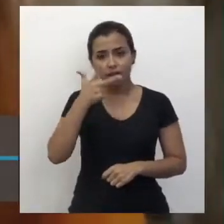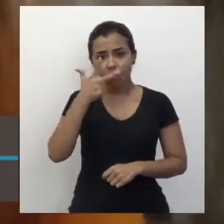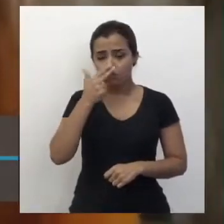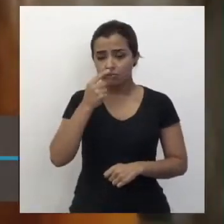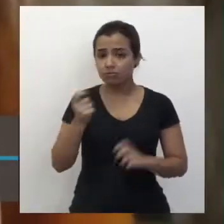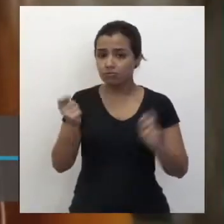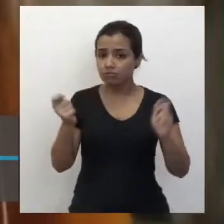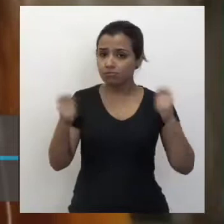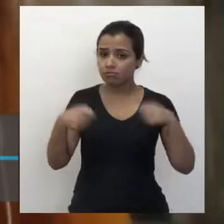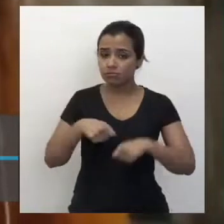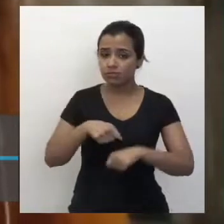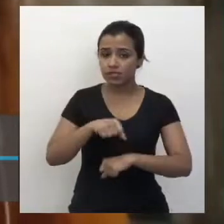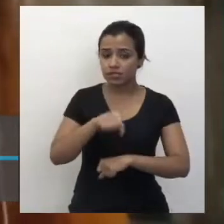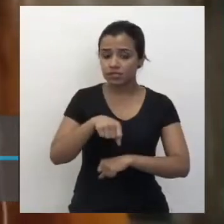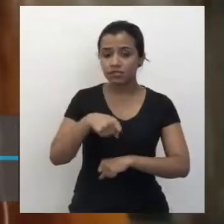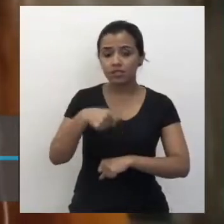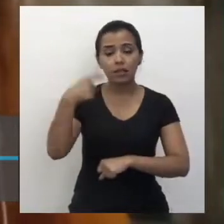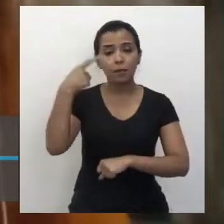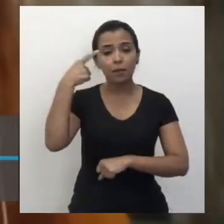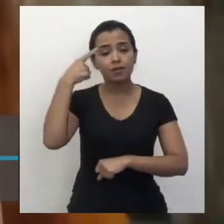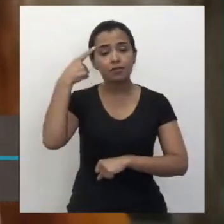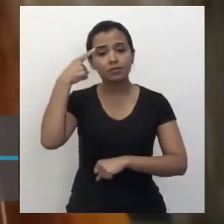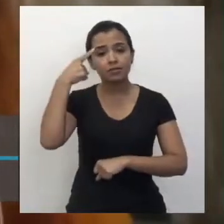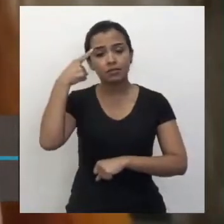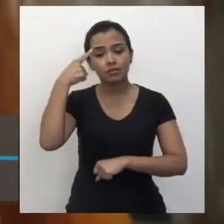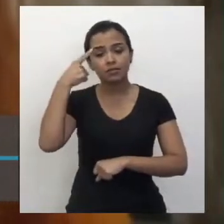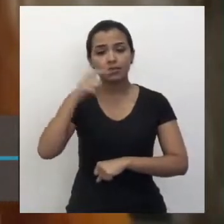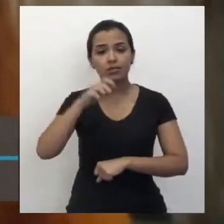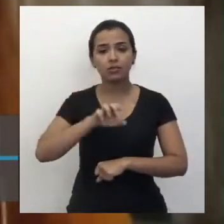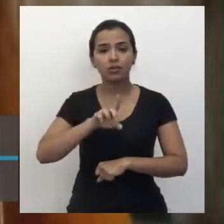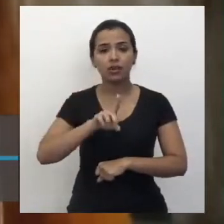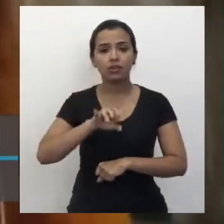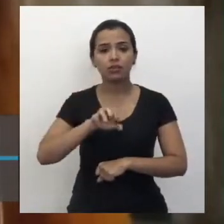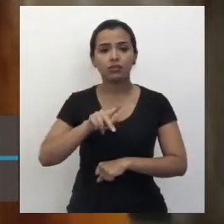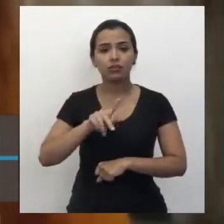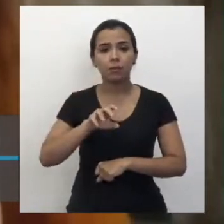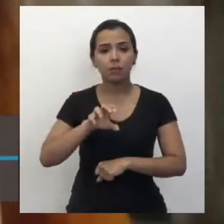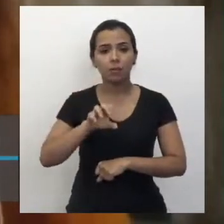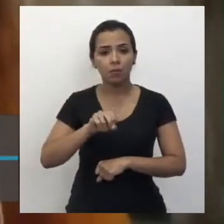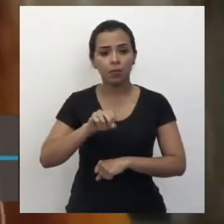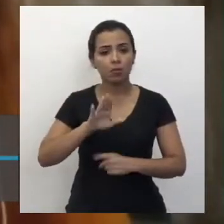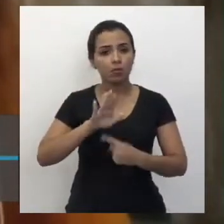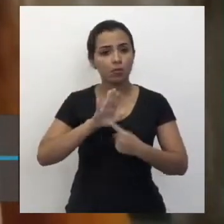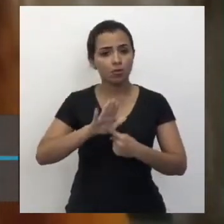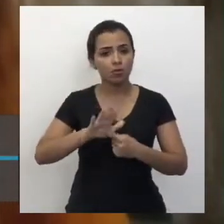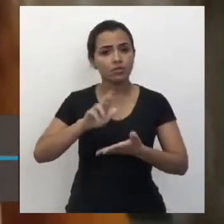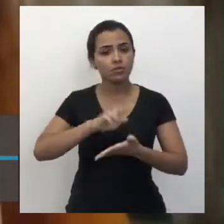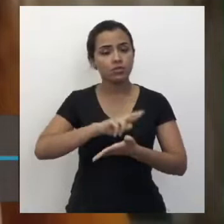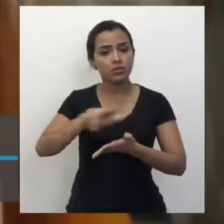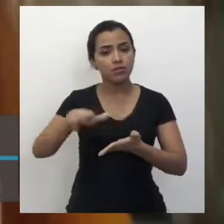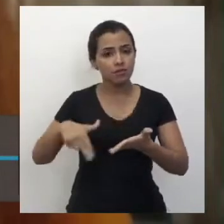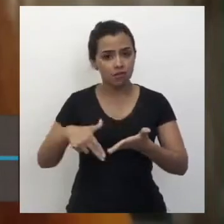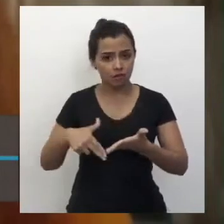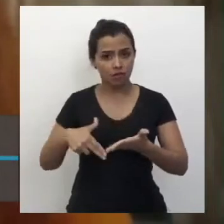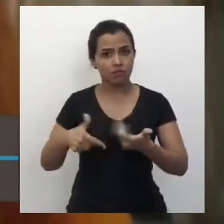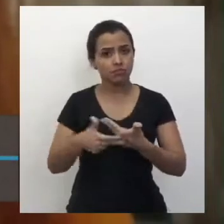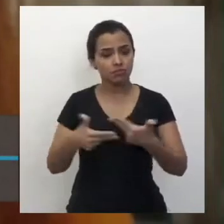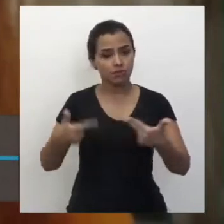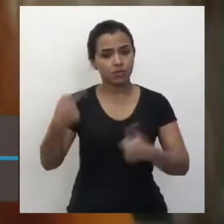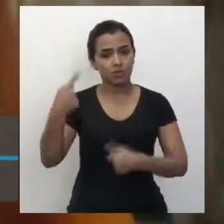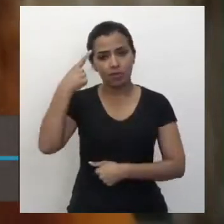pensar que a história do Édipo Rei traz para a gente uma certa concepção filiada a uma